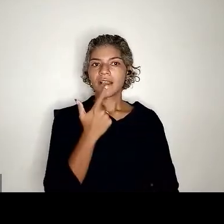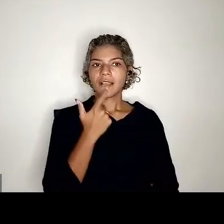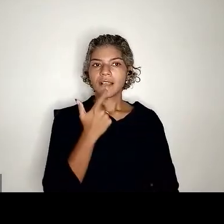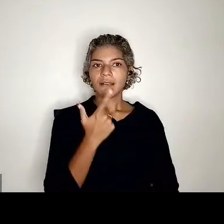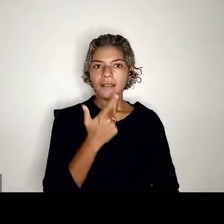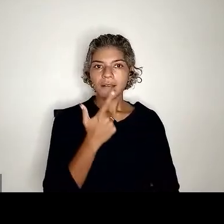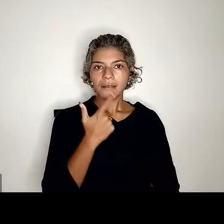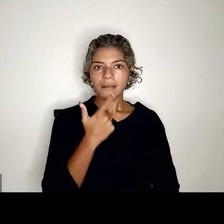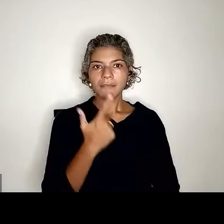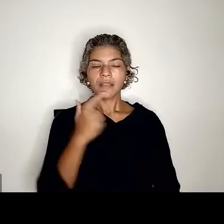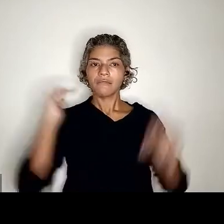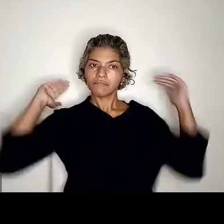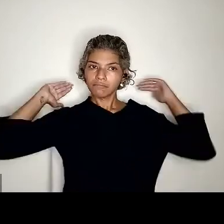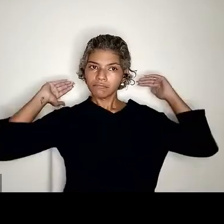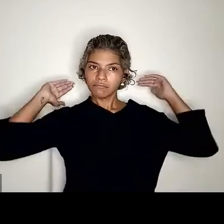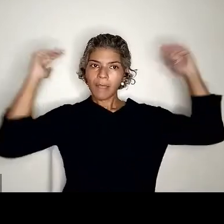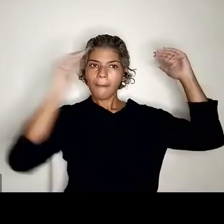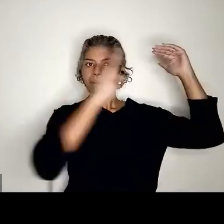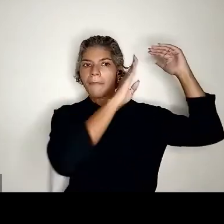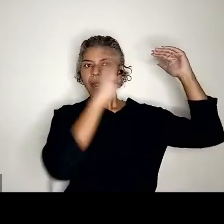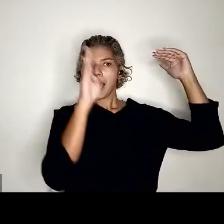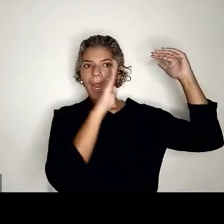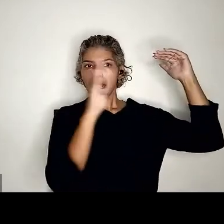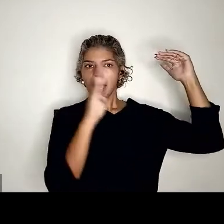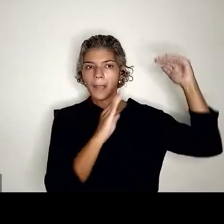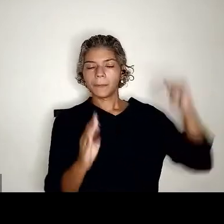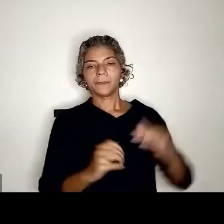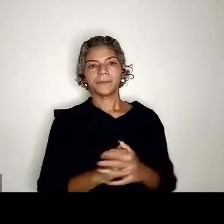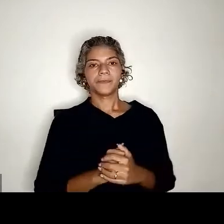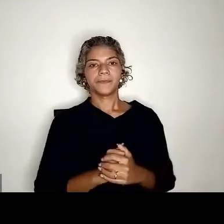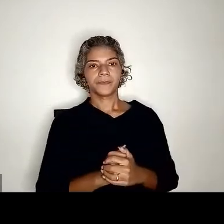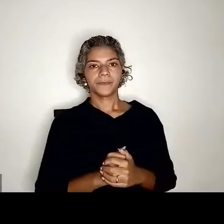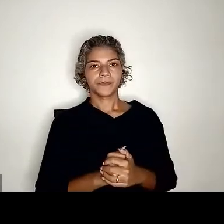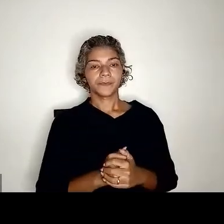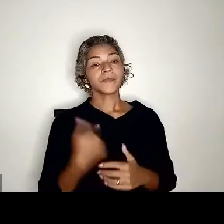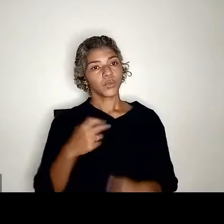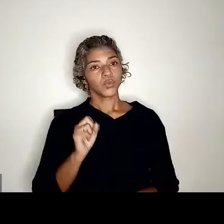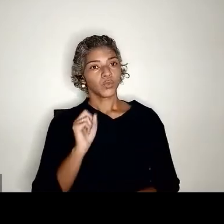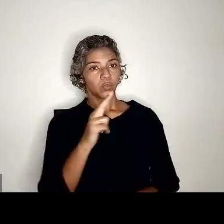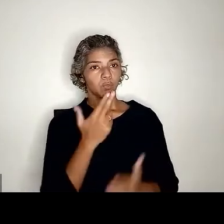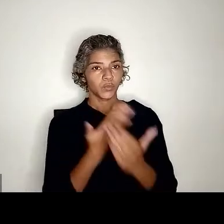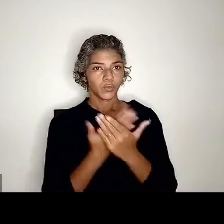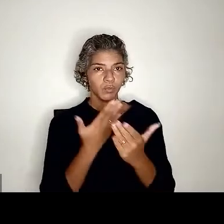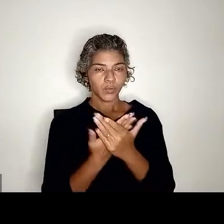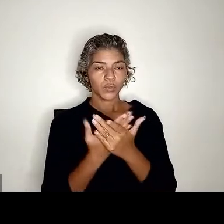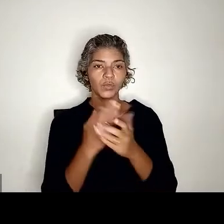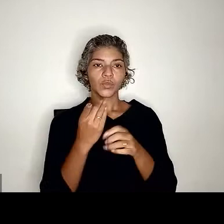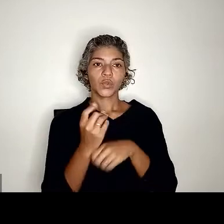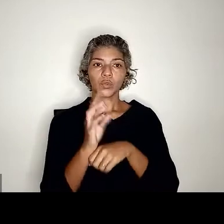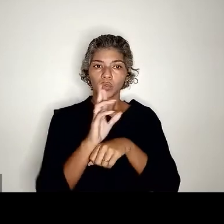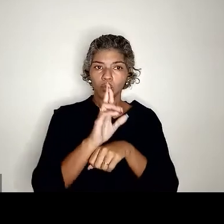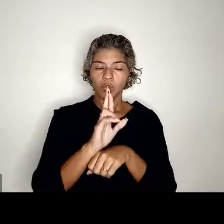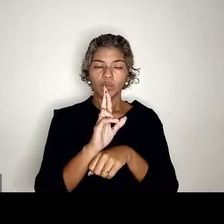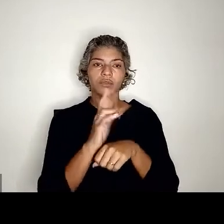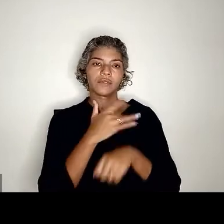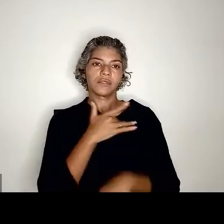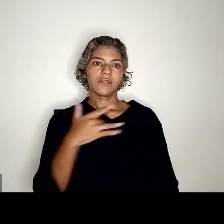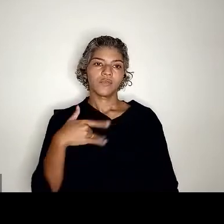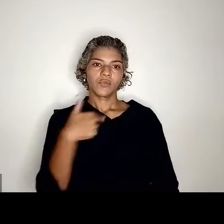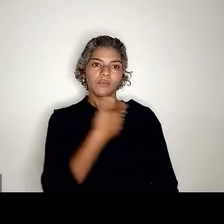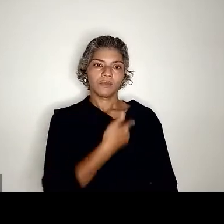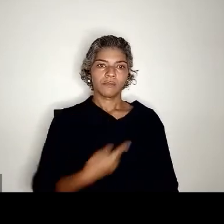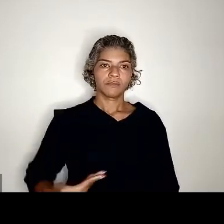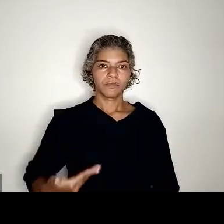uma estante de livros. E eu sou doutoranda do Programa de Saúde Pública, né? Sou